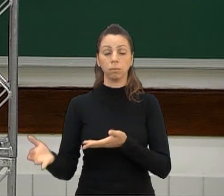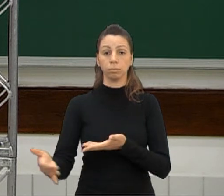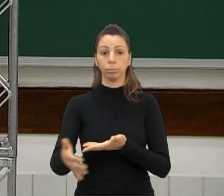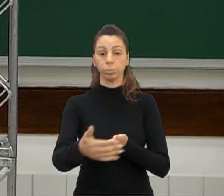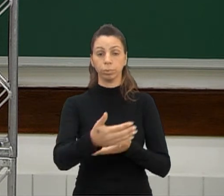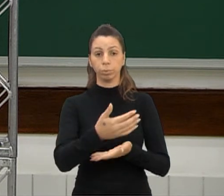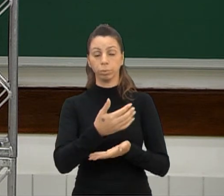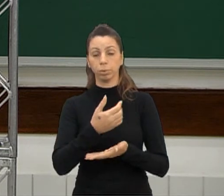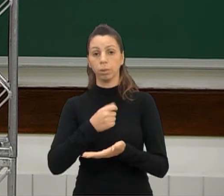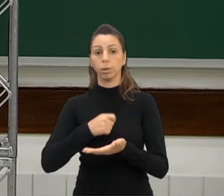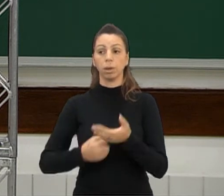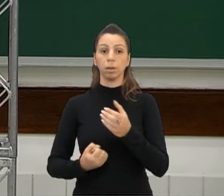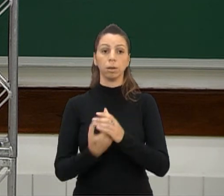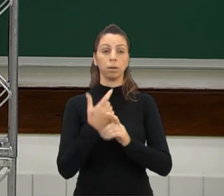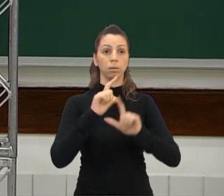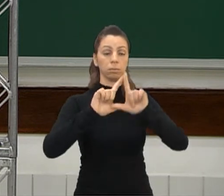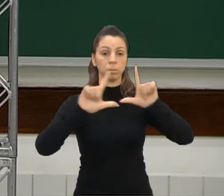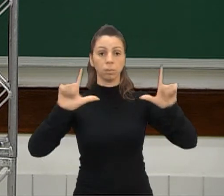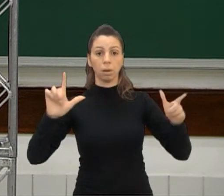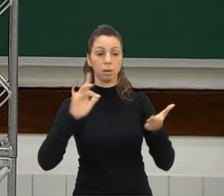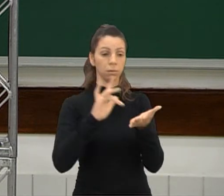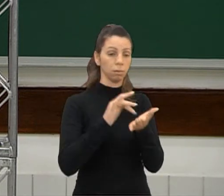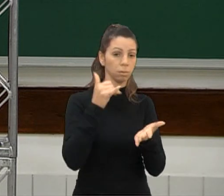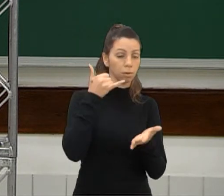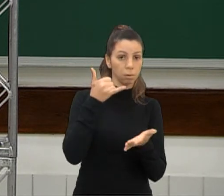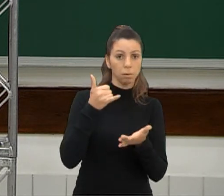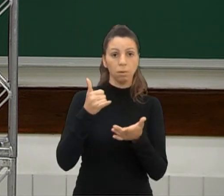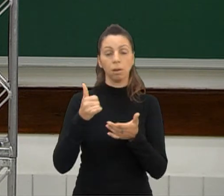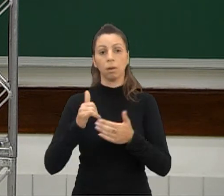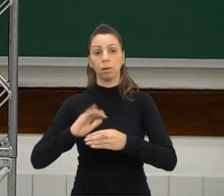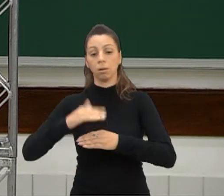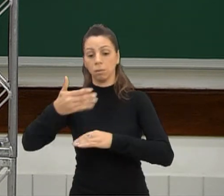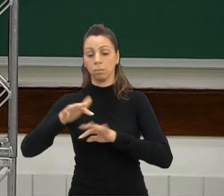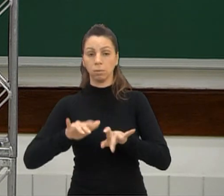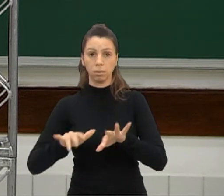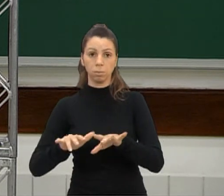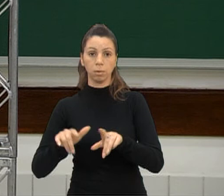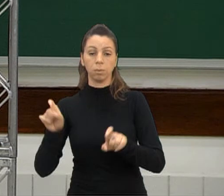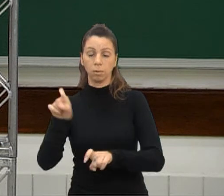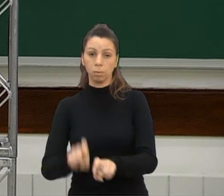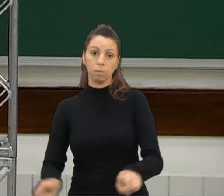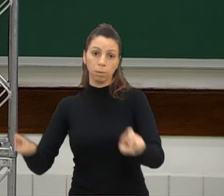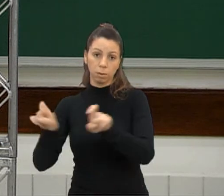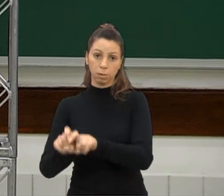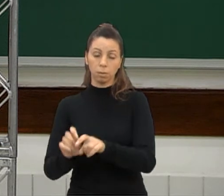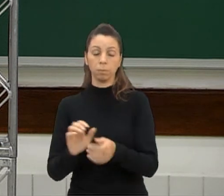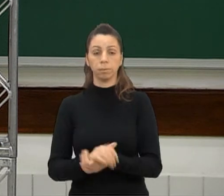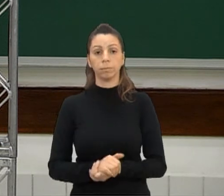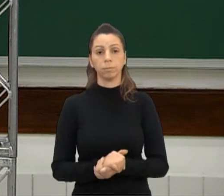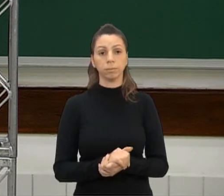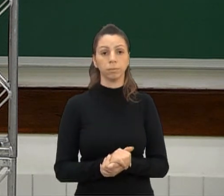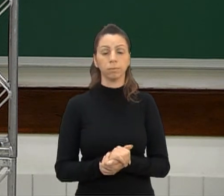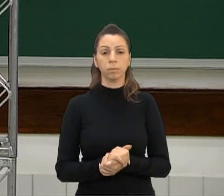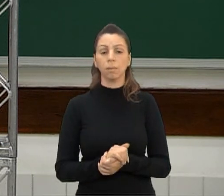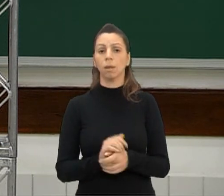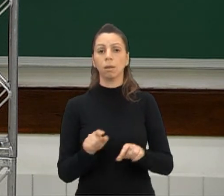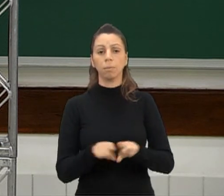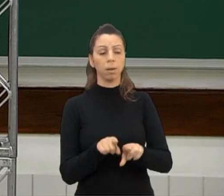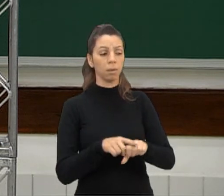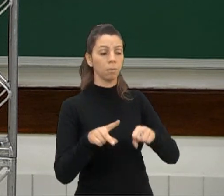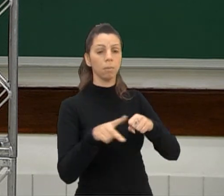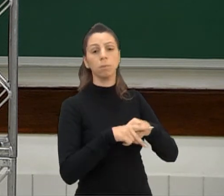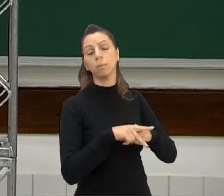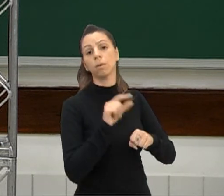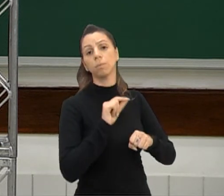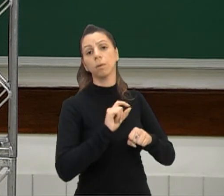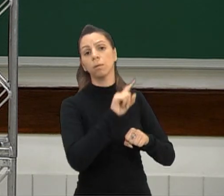telas dos celulares, notebooks e computadores, né? Sobre os pronomes interrogativos, que, como, onde, enfim,